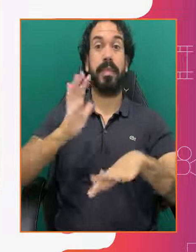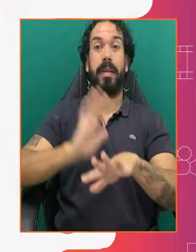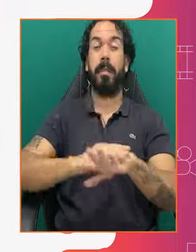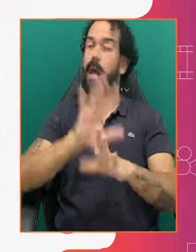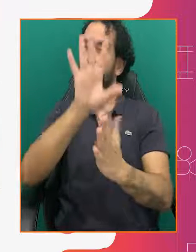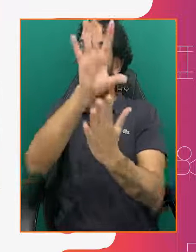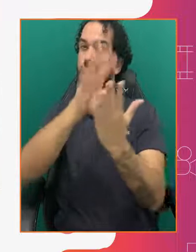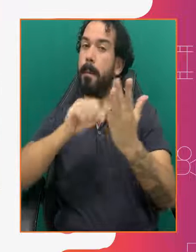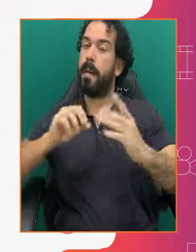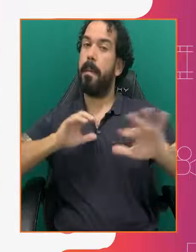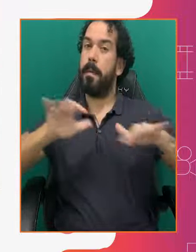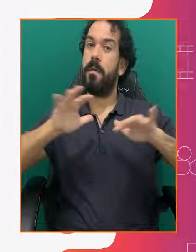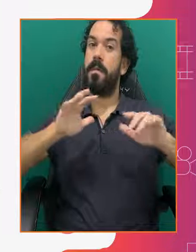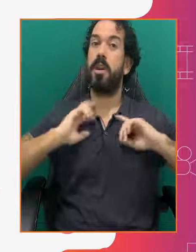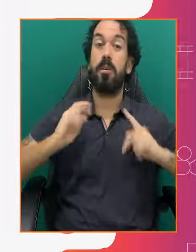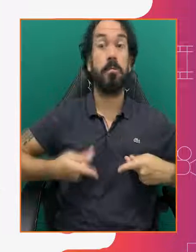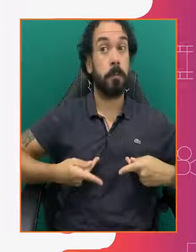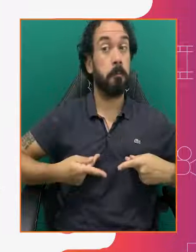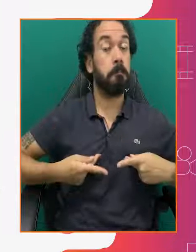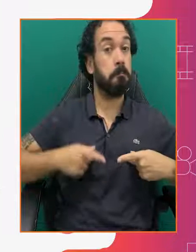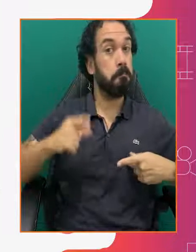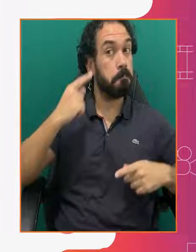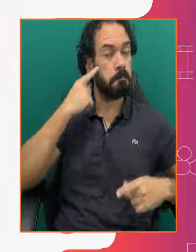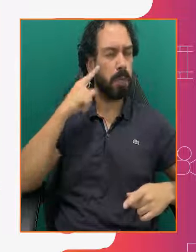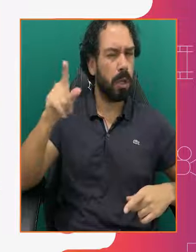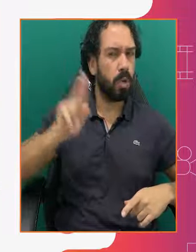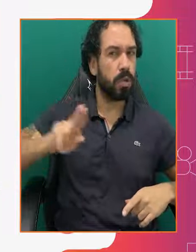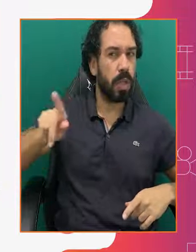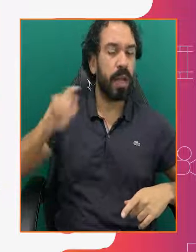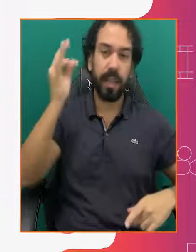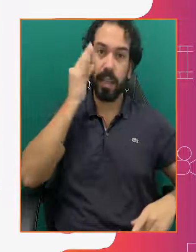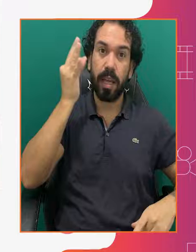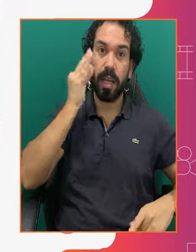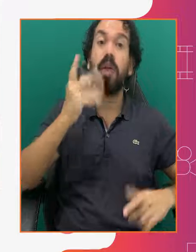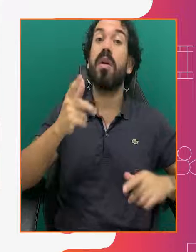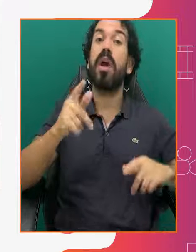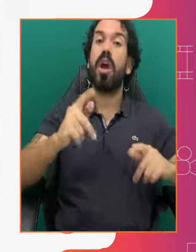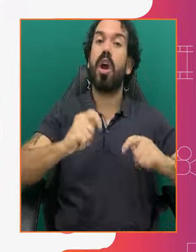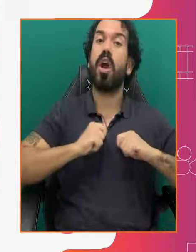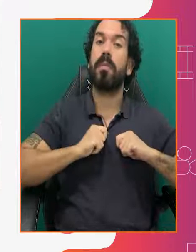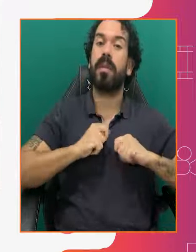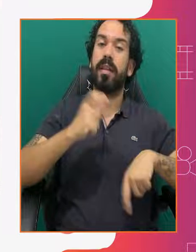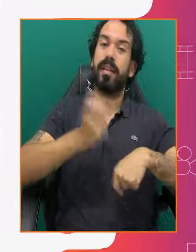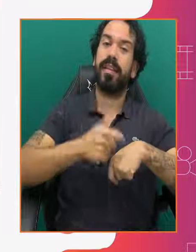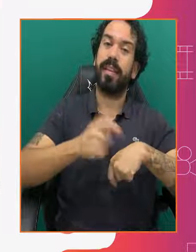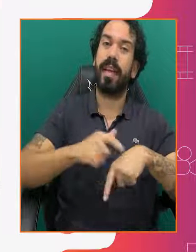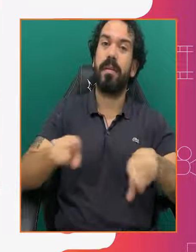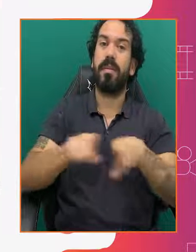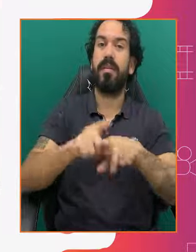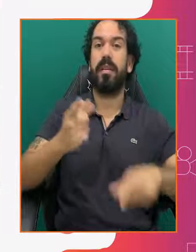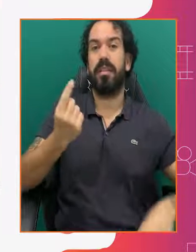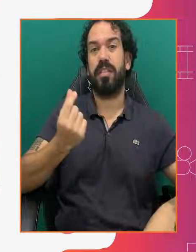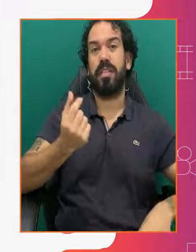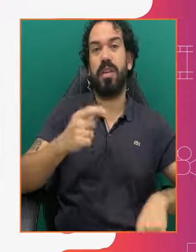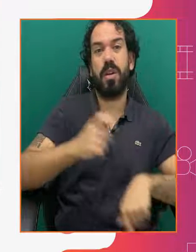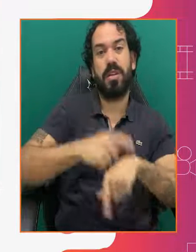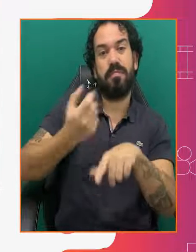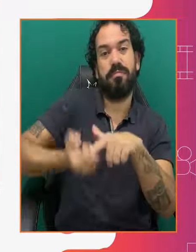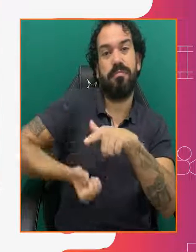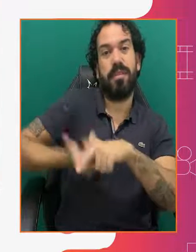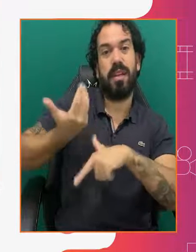nos movimentos humanos, então eles apostaram nessa técnica para gastar menos tempo e dinheiro